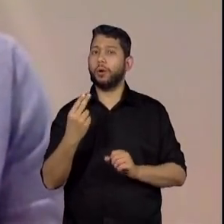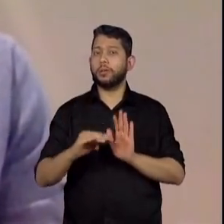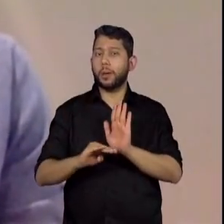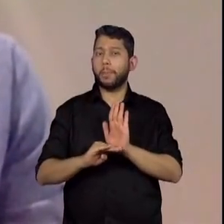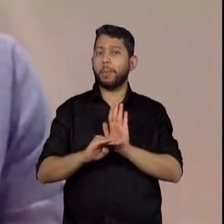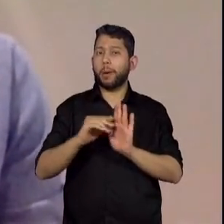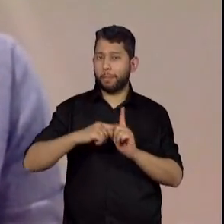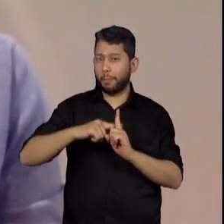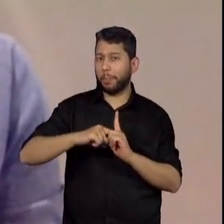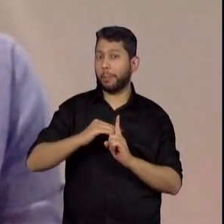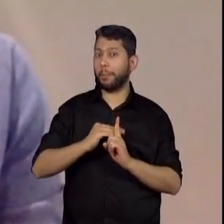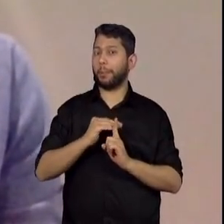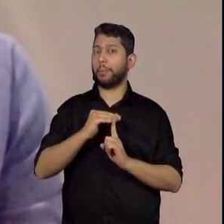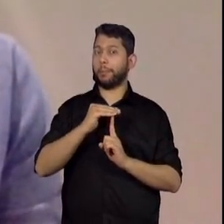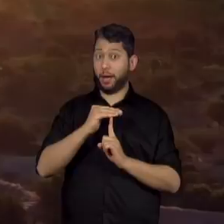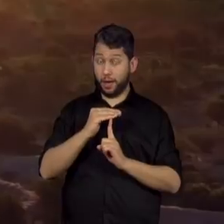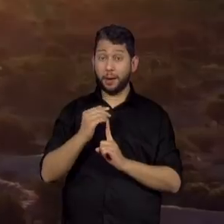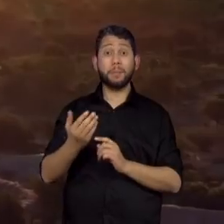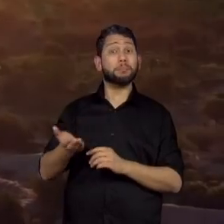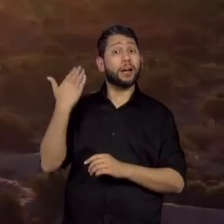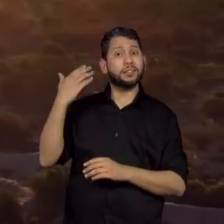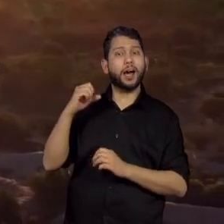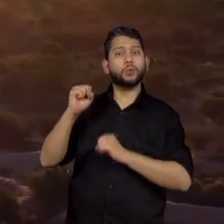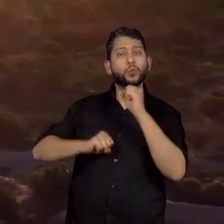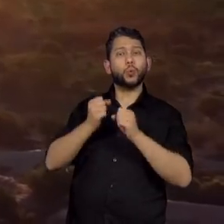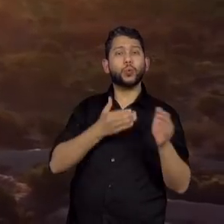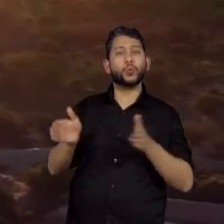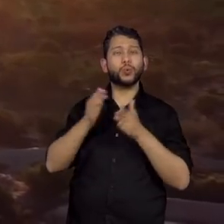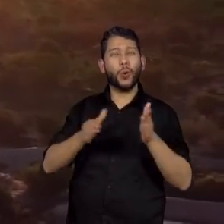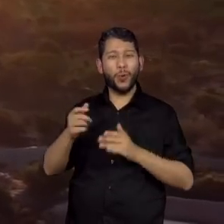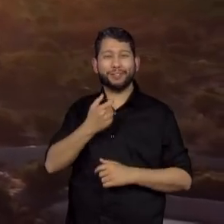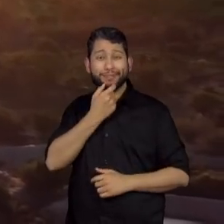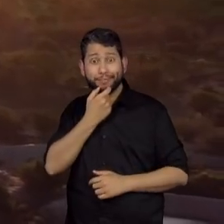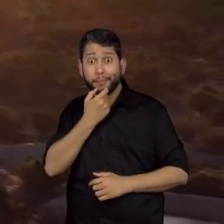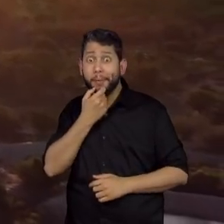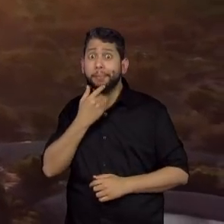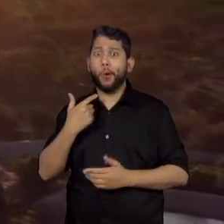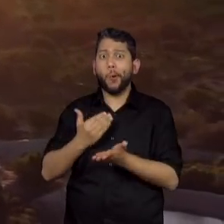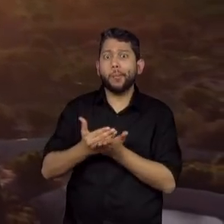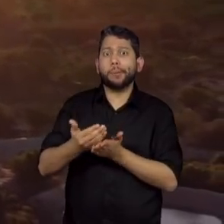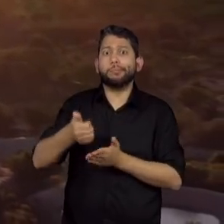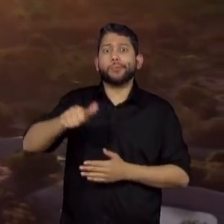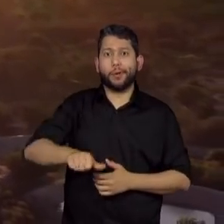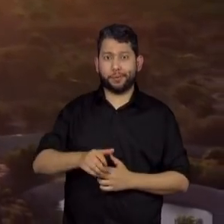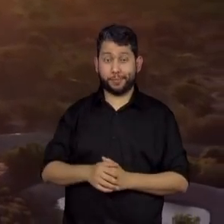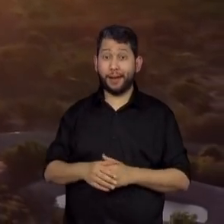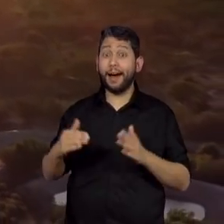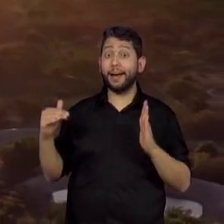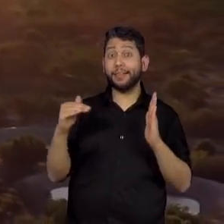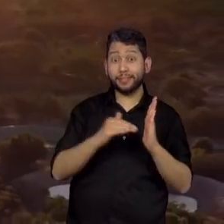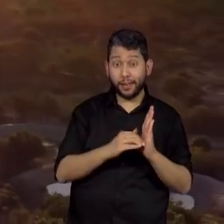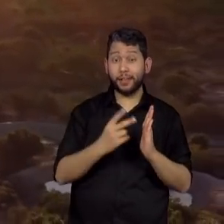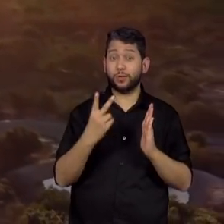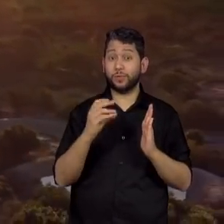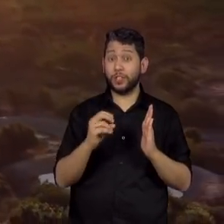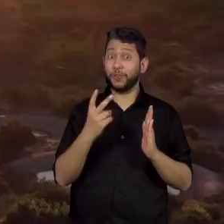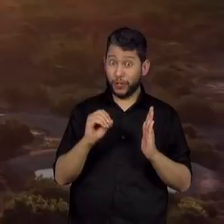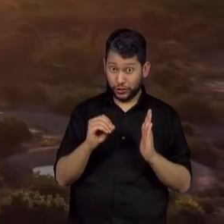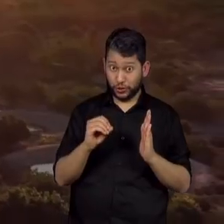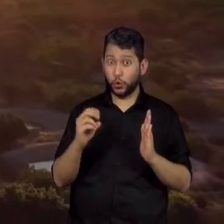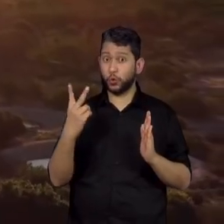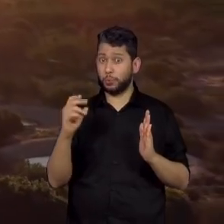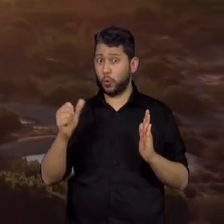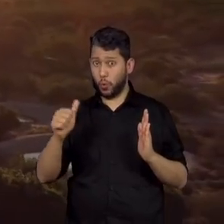com os níveis pré-industriais. De 2011 a 2020, ou seja, a última década, foi uma